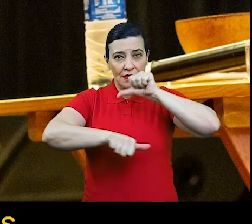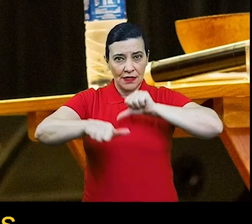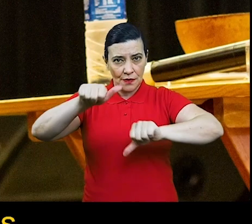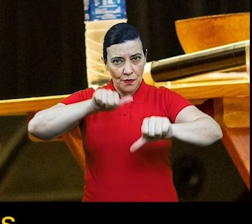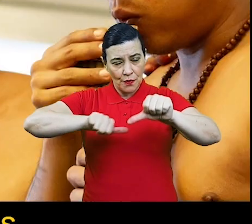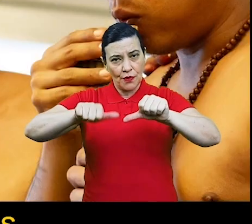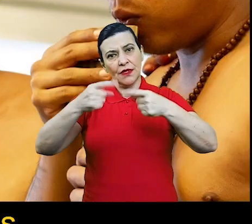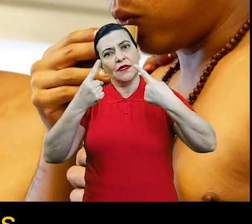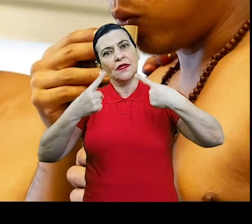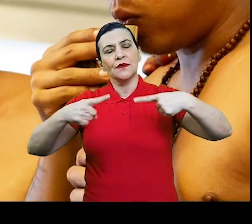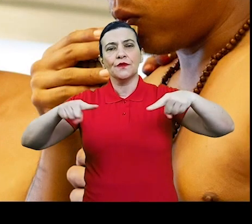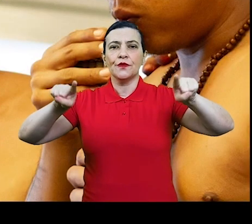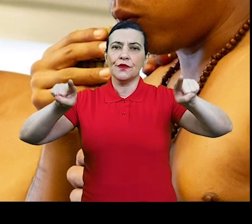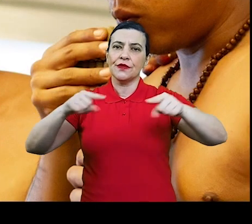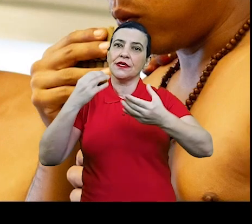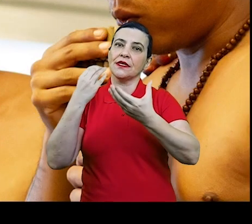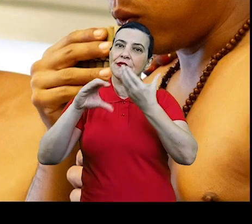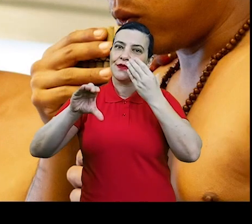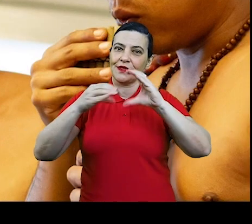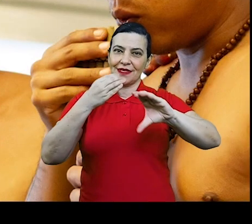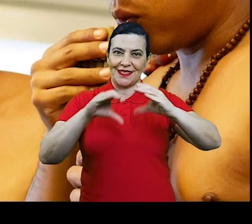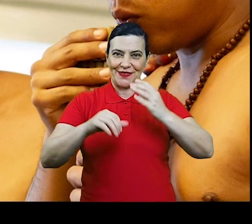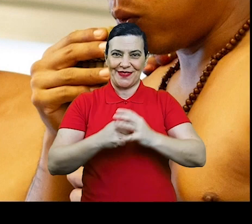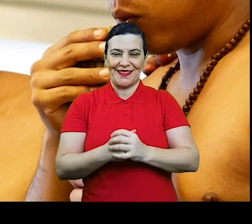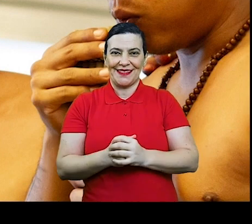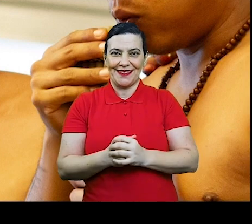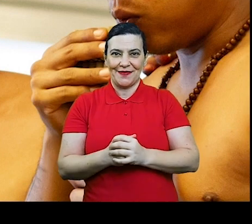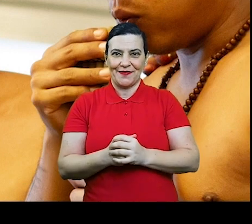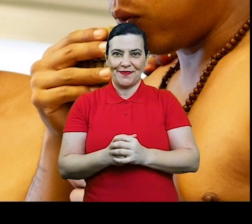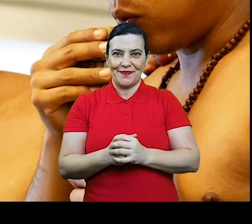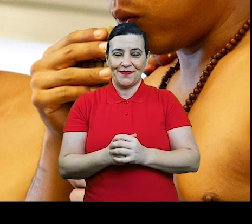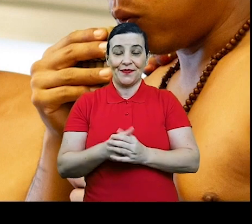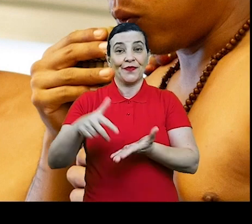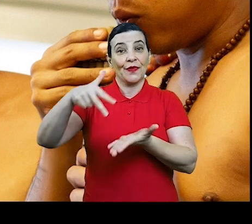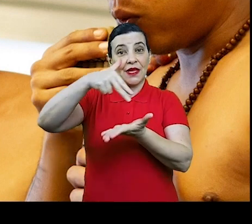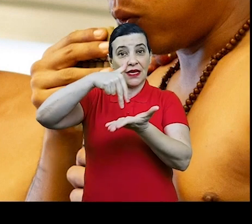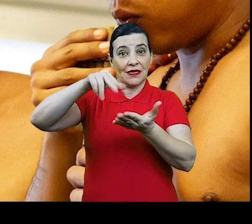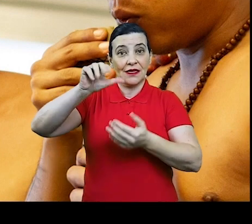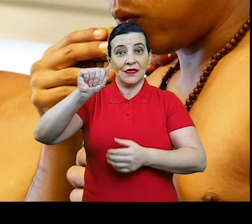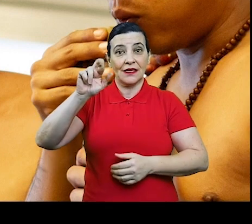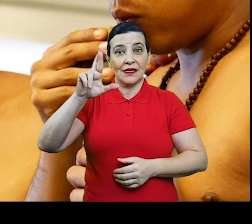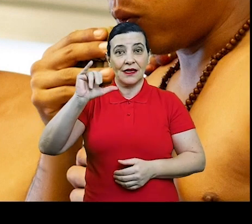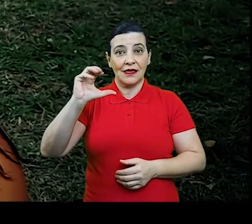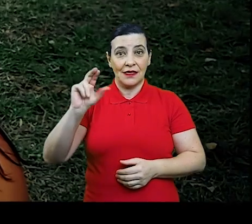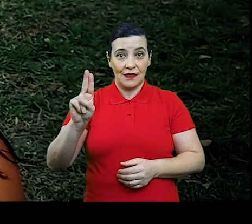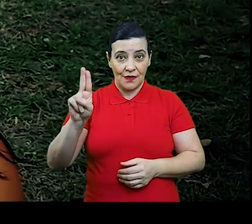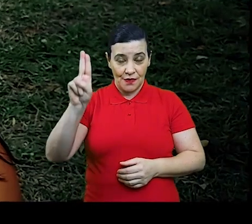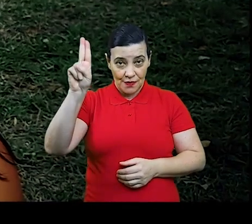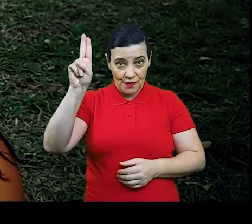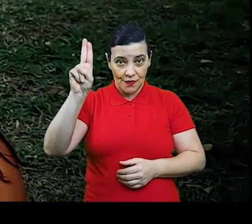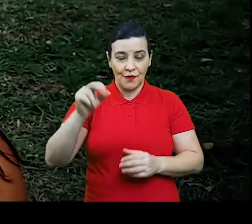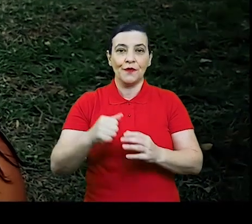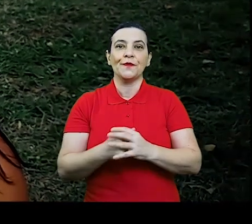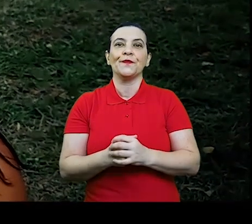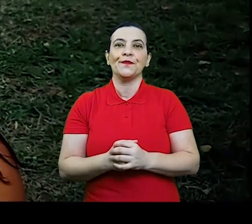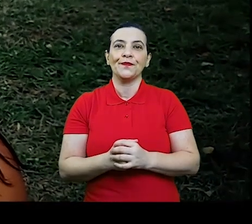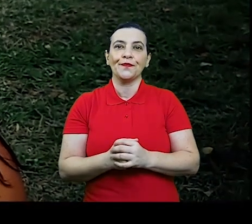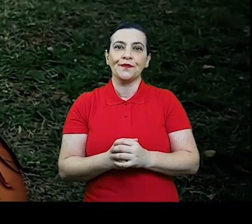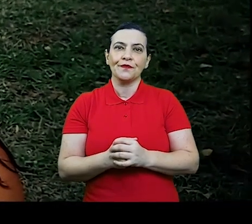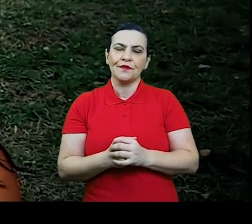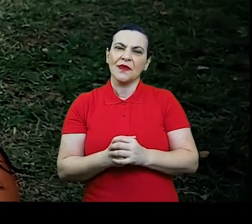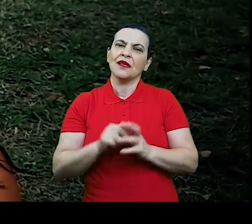as melodias tocadas. Assim como a dança do Carriçu, ela é tocada em